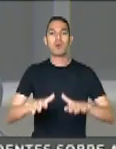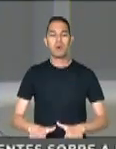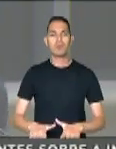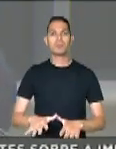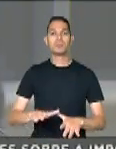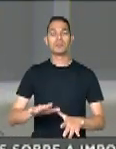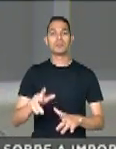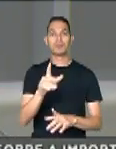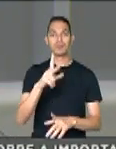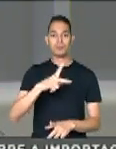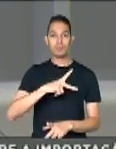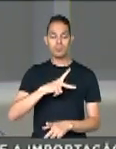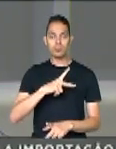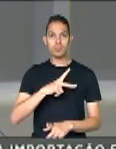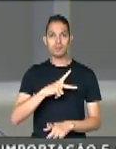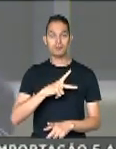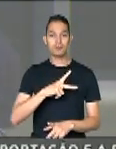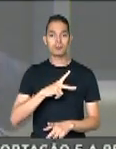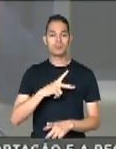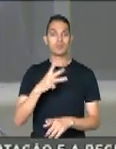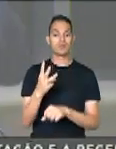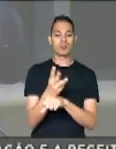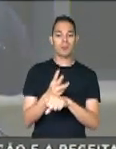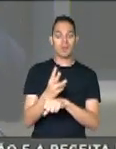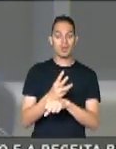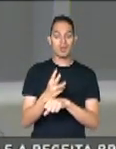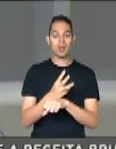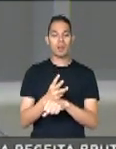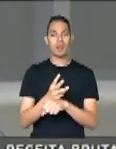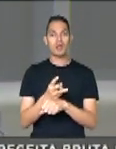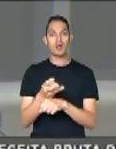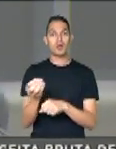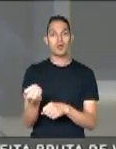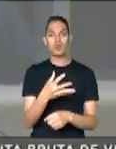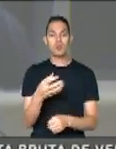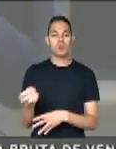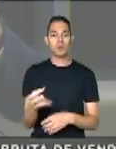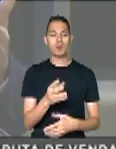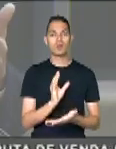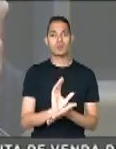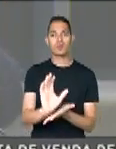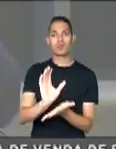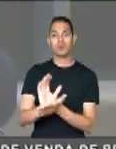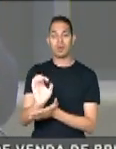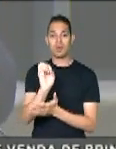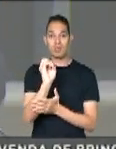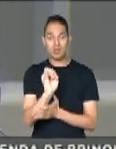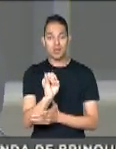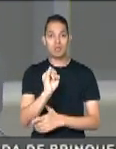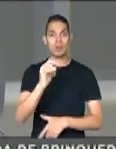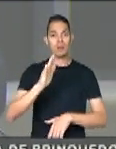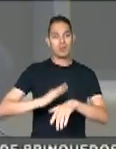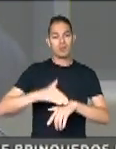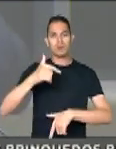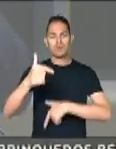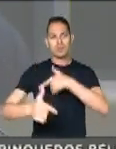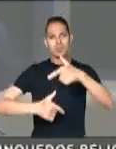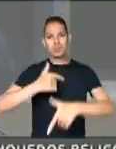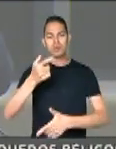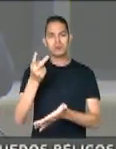econômico de privatização e de terceirização, a ideia de novos contribuintes. Se nós não tivermos mão de obra